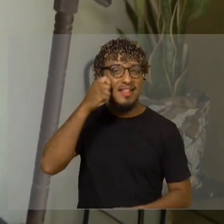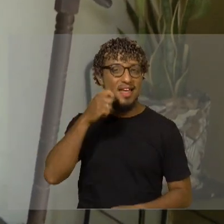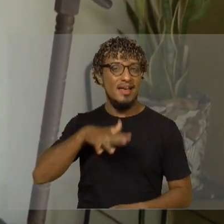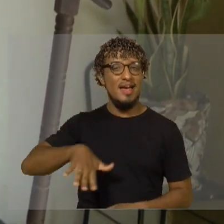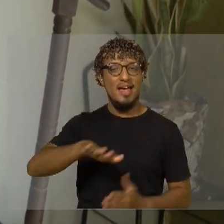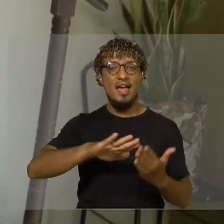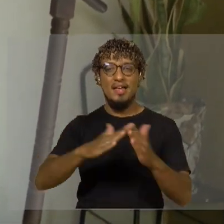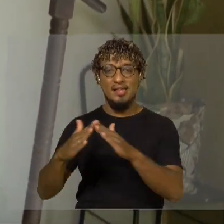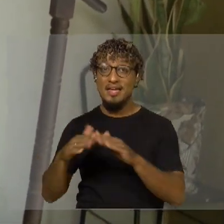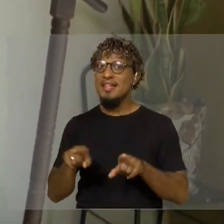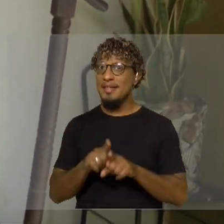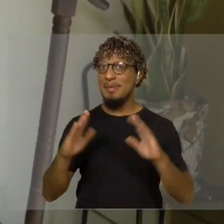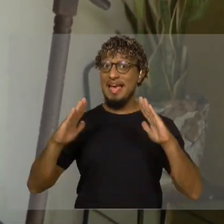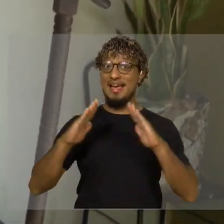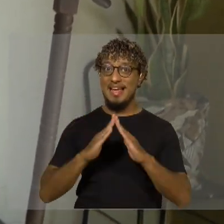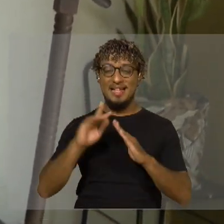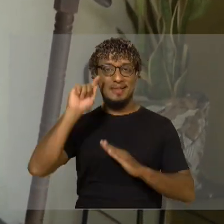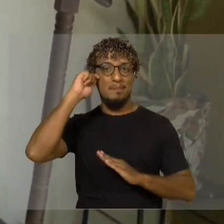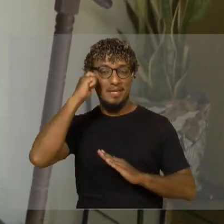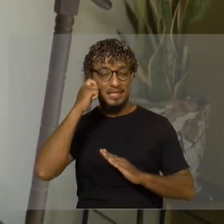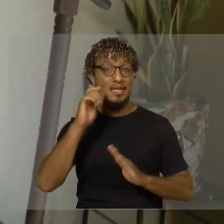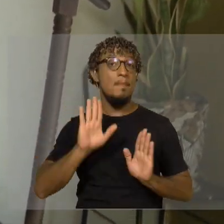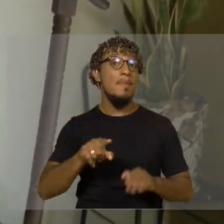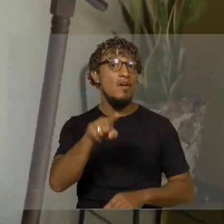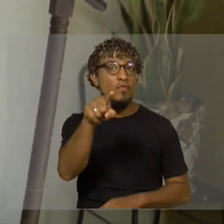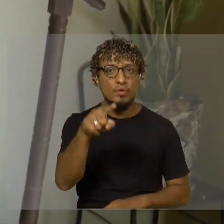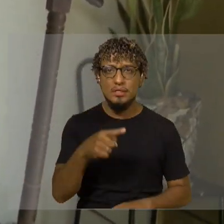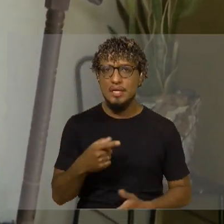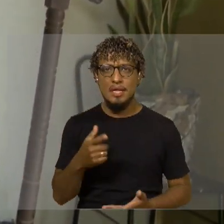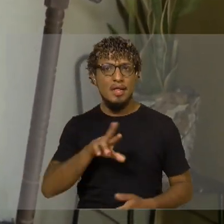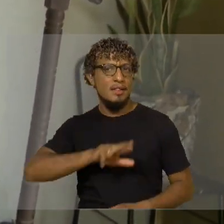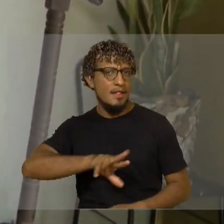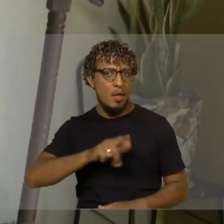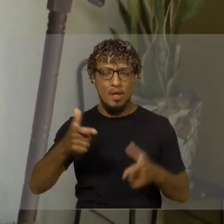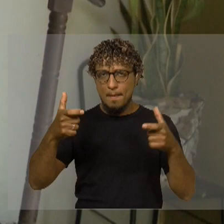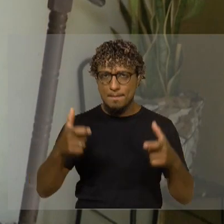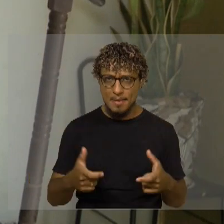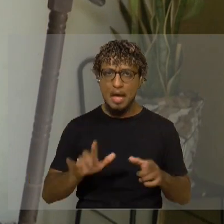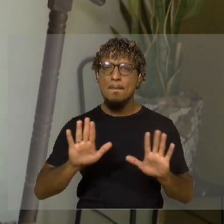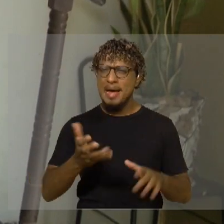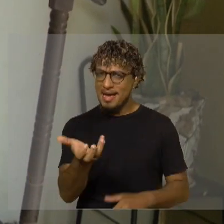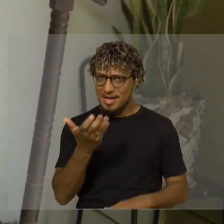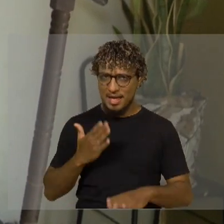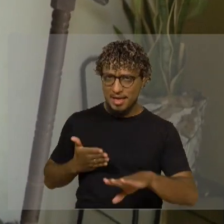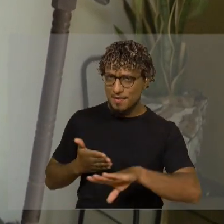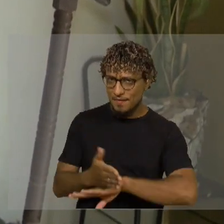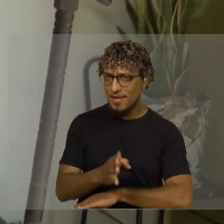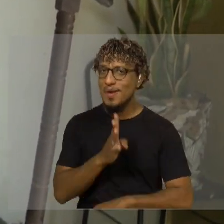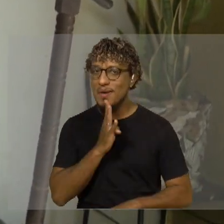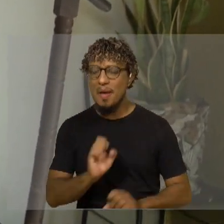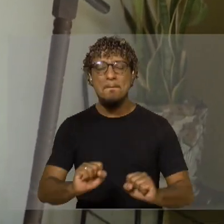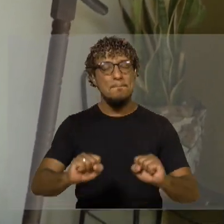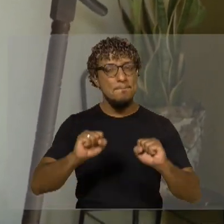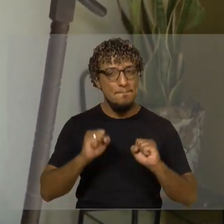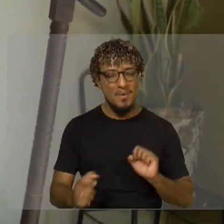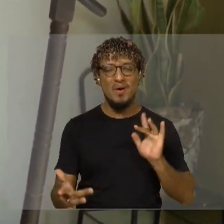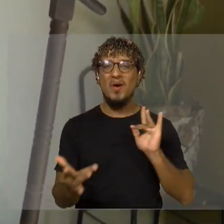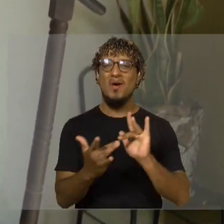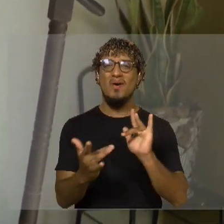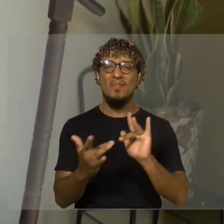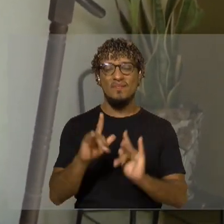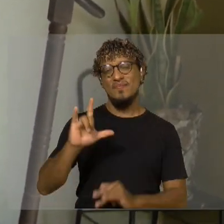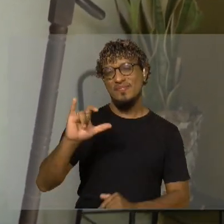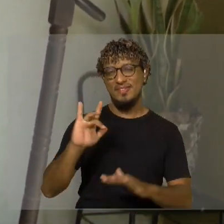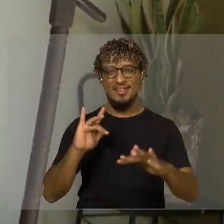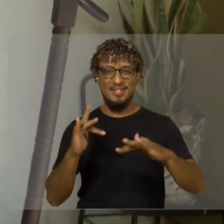a Casa das Pretas, que é essa sede. Mas quem está acompanhando a gente que não é dessa comunidade, mas que queira conhecer, pode também entrar em contato lá